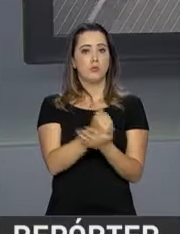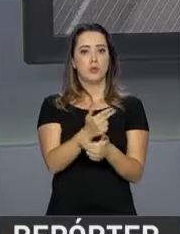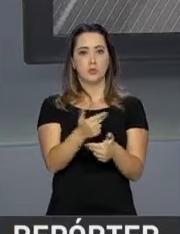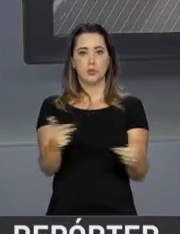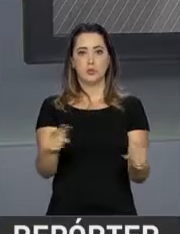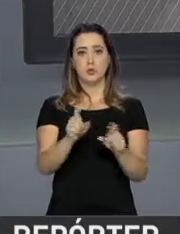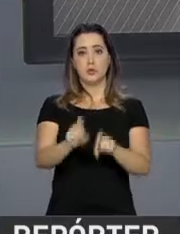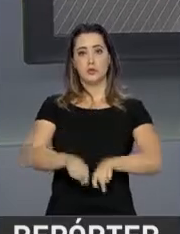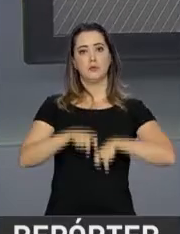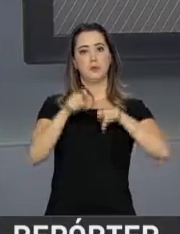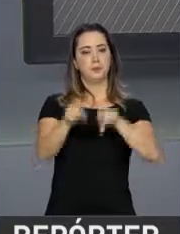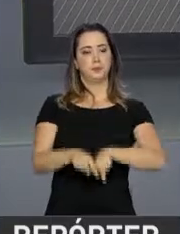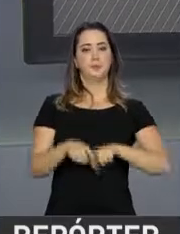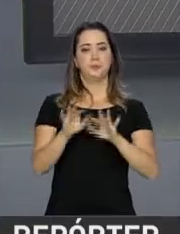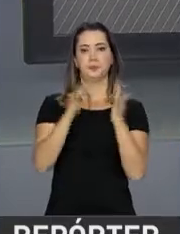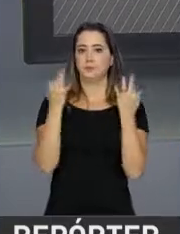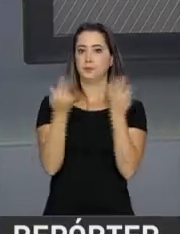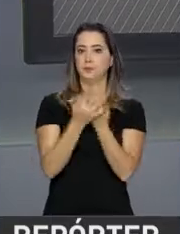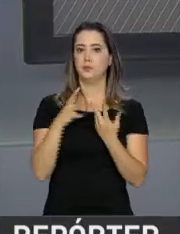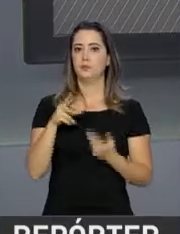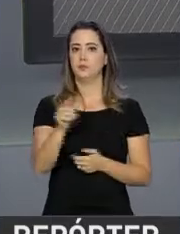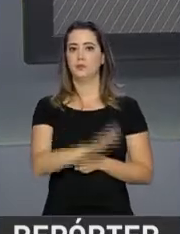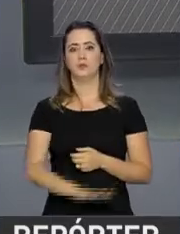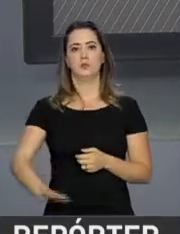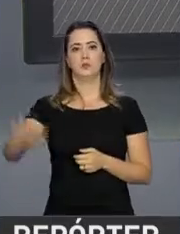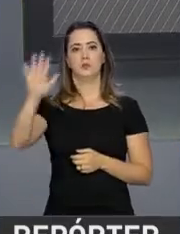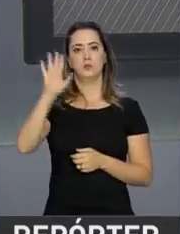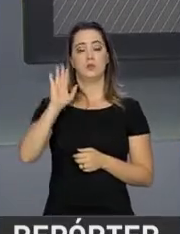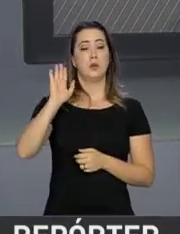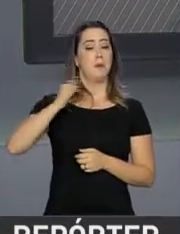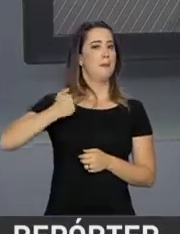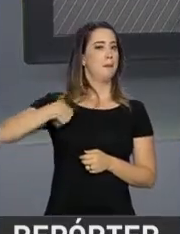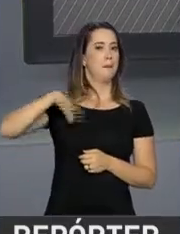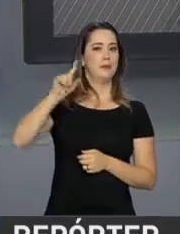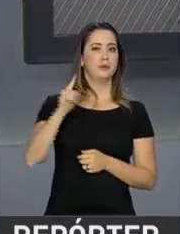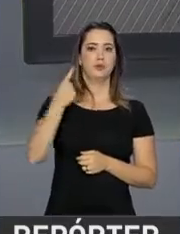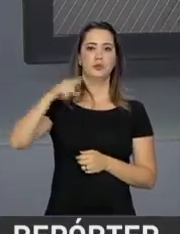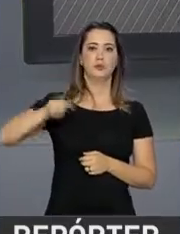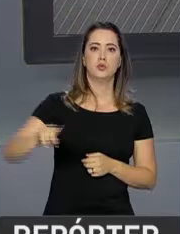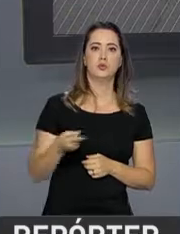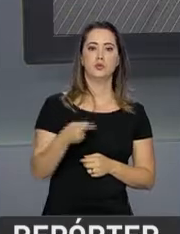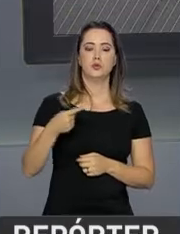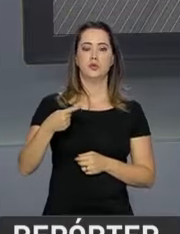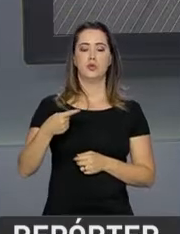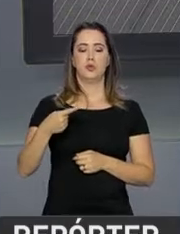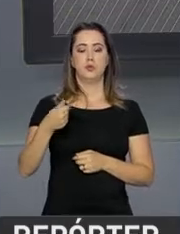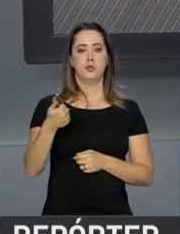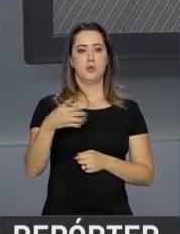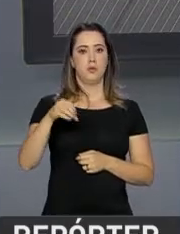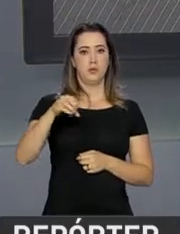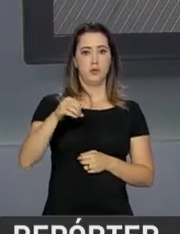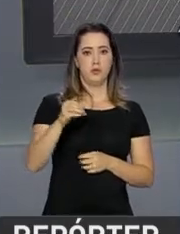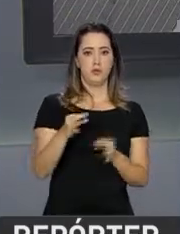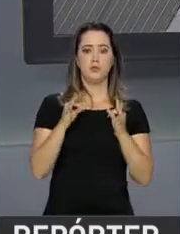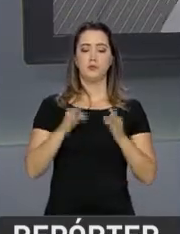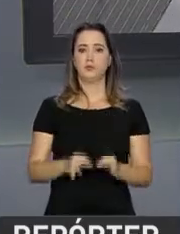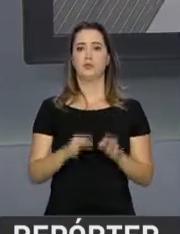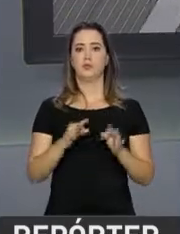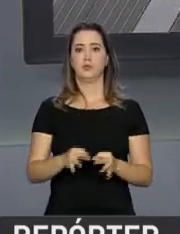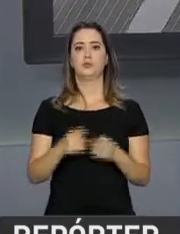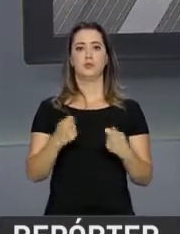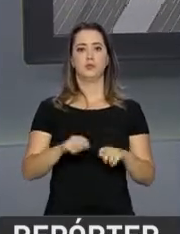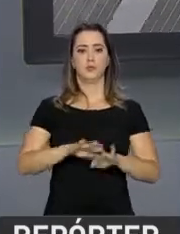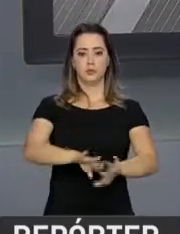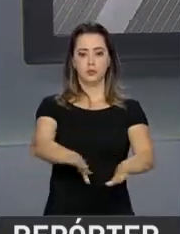familiar em todo o território nacional mais de 1.900 toneladas de produtos deverão compor as